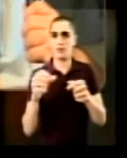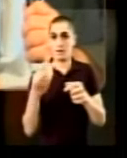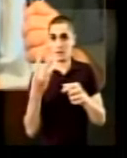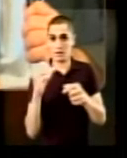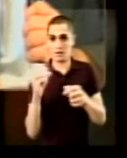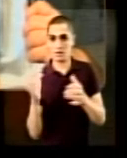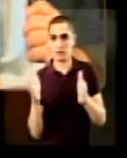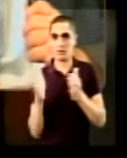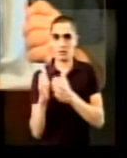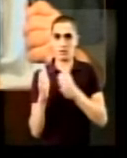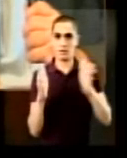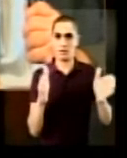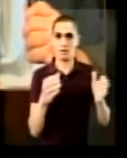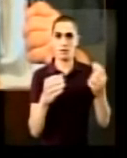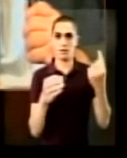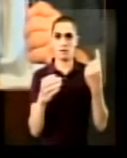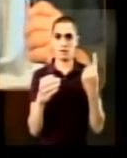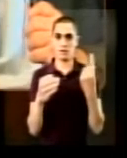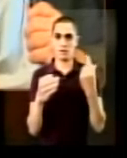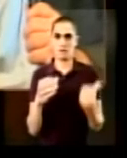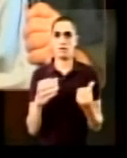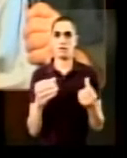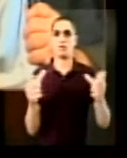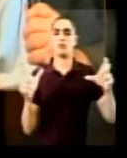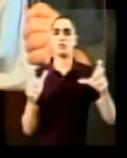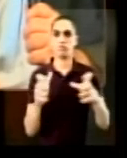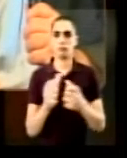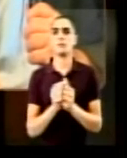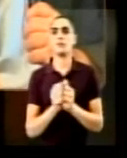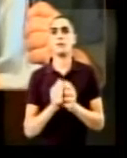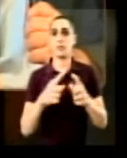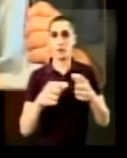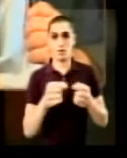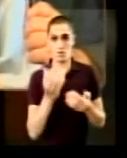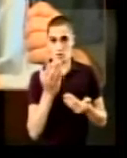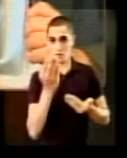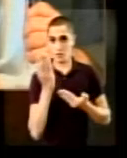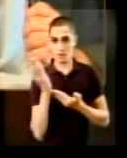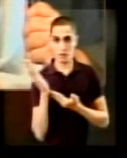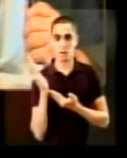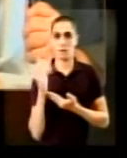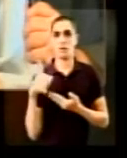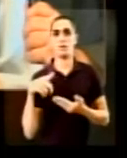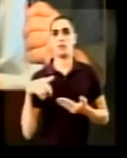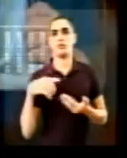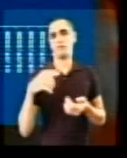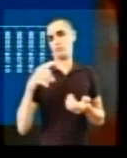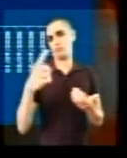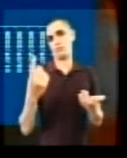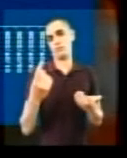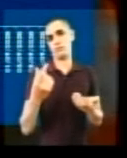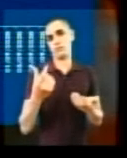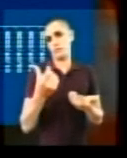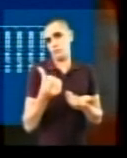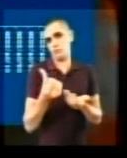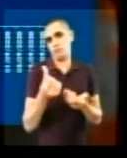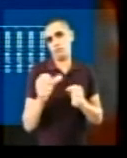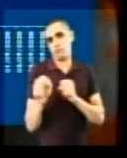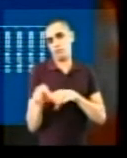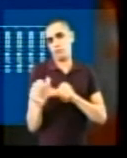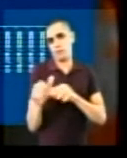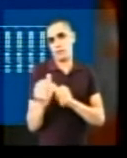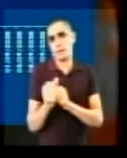no dia 6 de setembro, que nós estávamos com 19. Ou seja, o